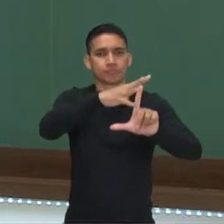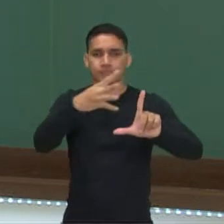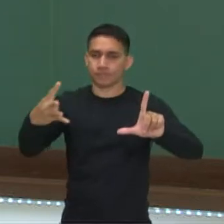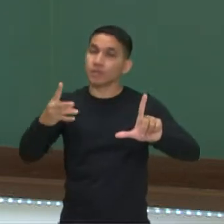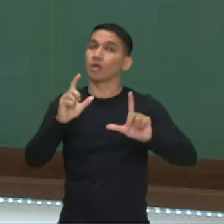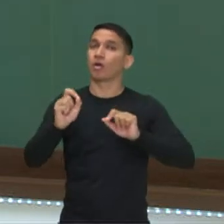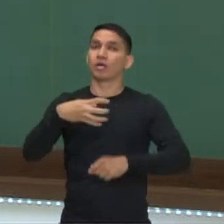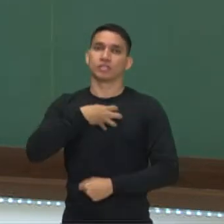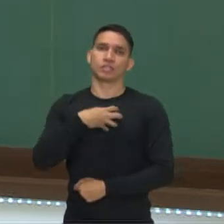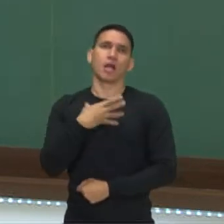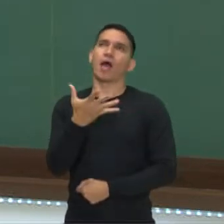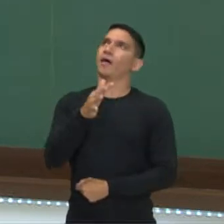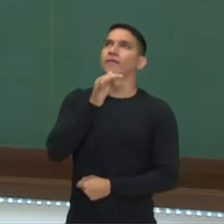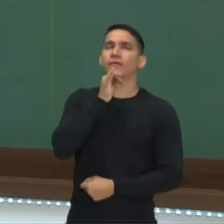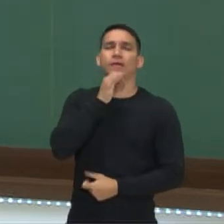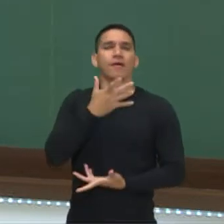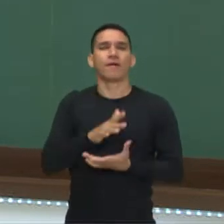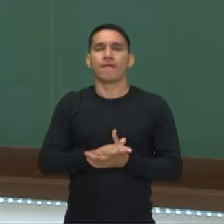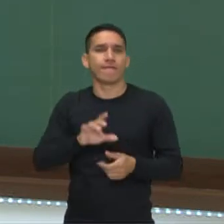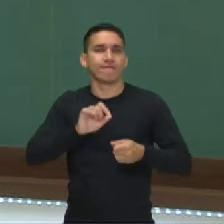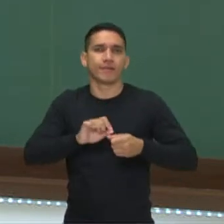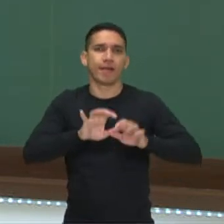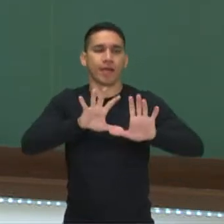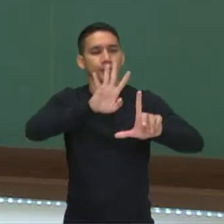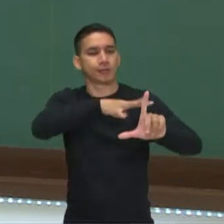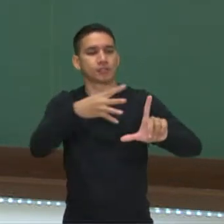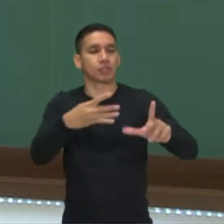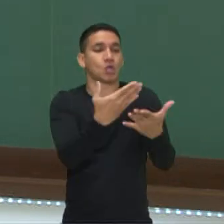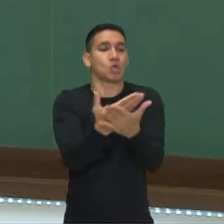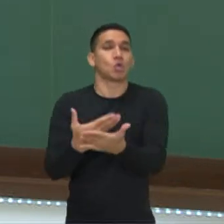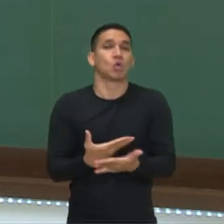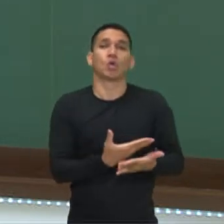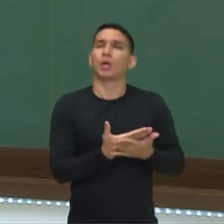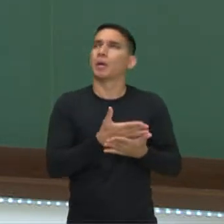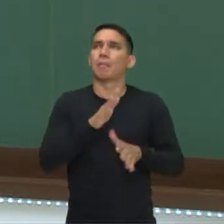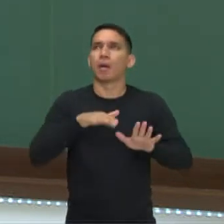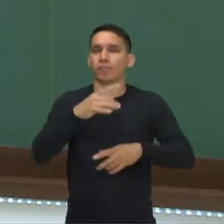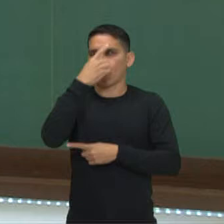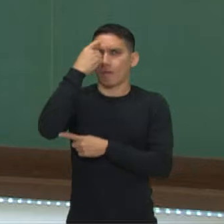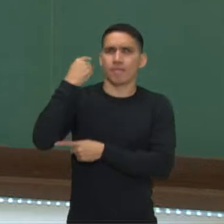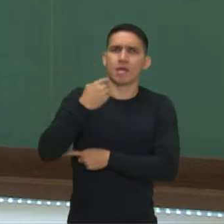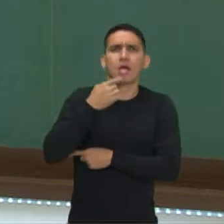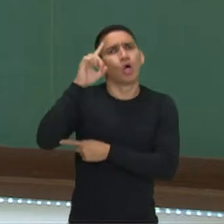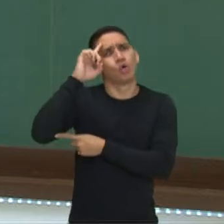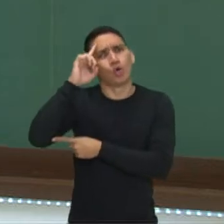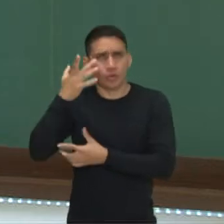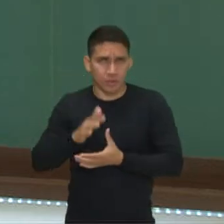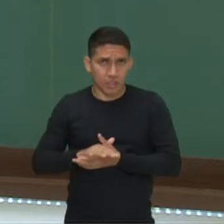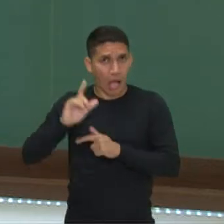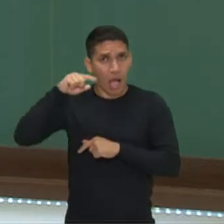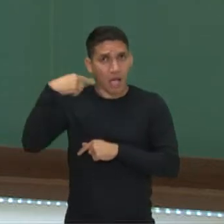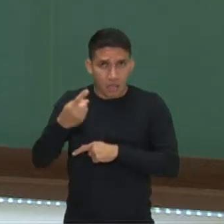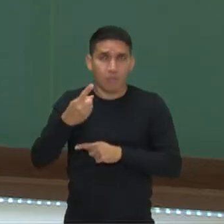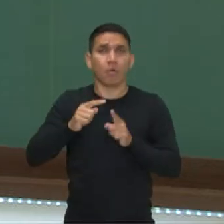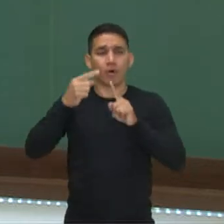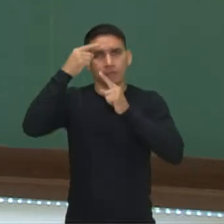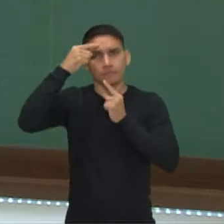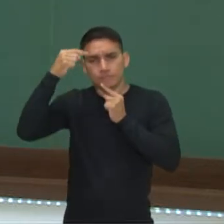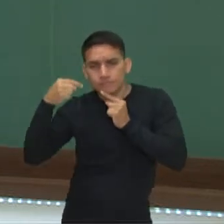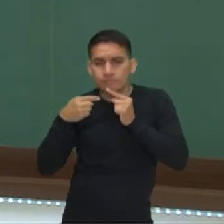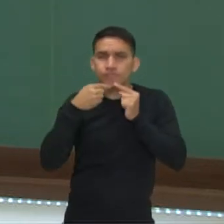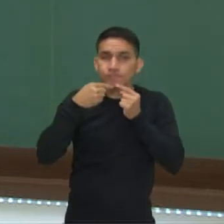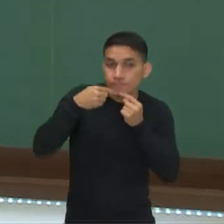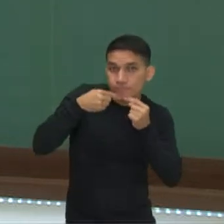forma, vamos fazer um cronograma de estudos com meia hora diária, depois aumenta um pouquinho. Nós temos as